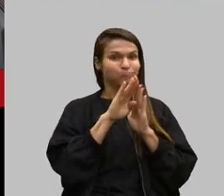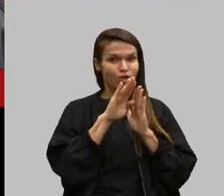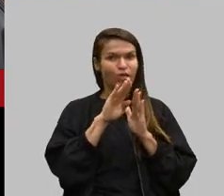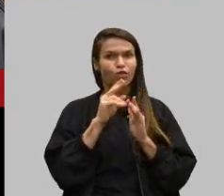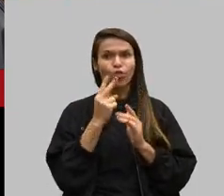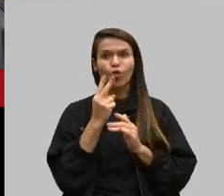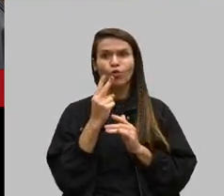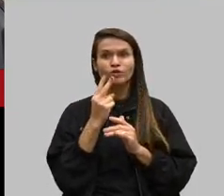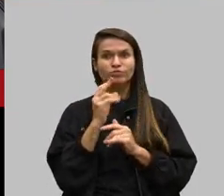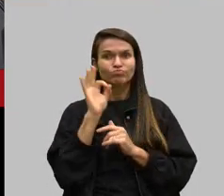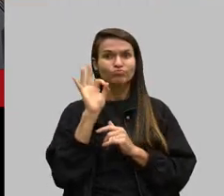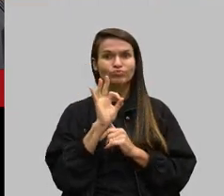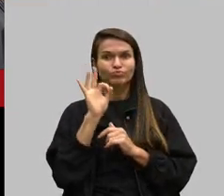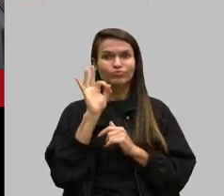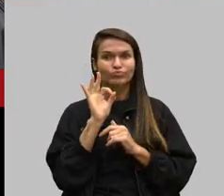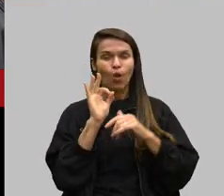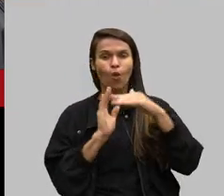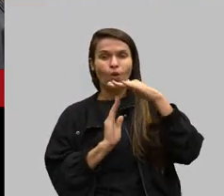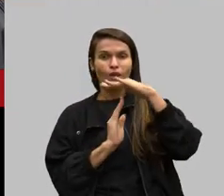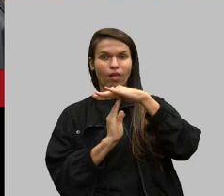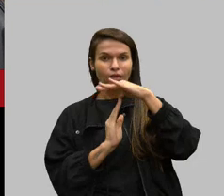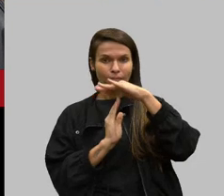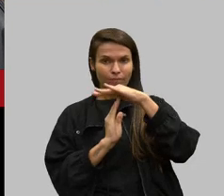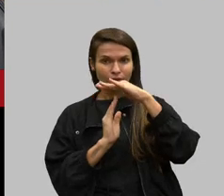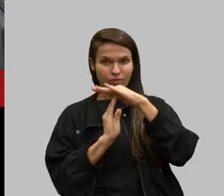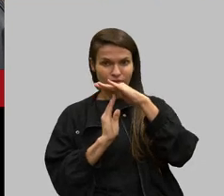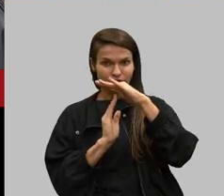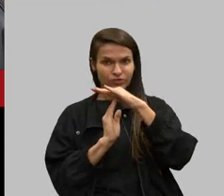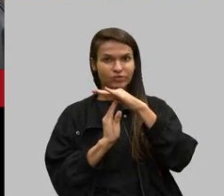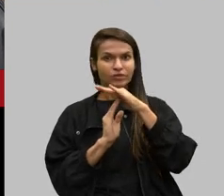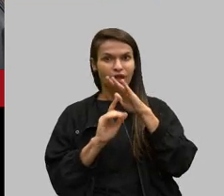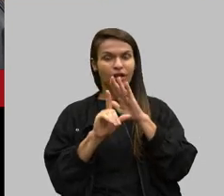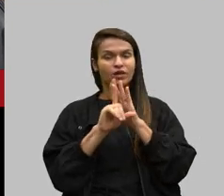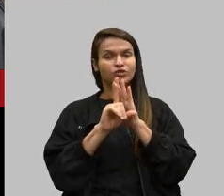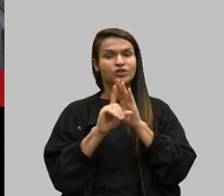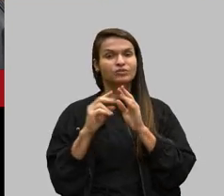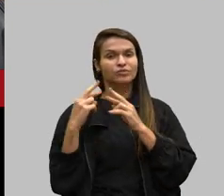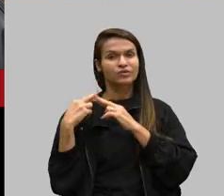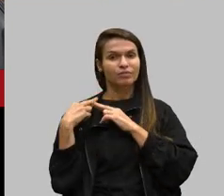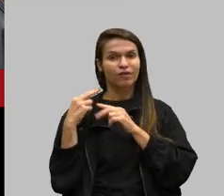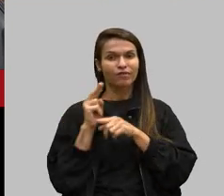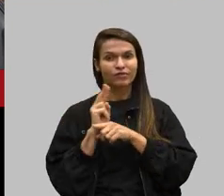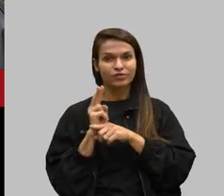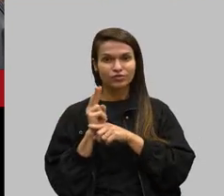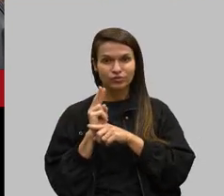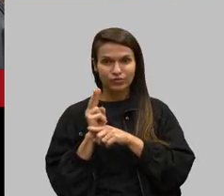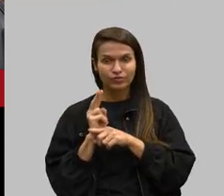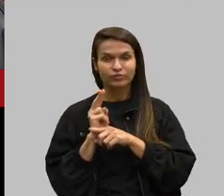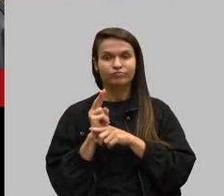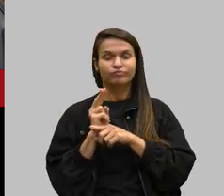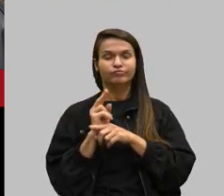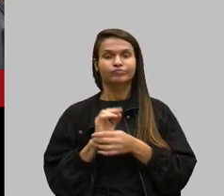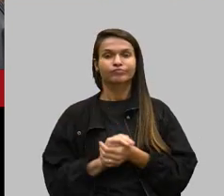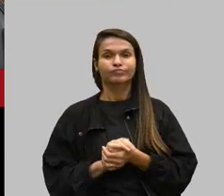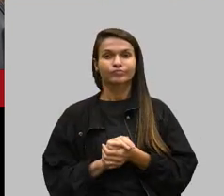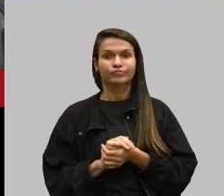percentuais o limite da lei de responsabilidade FC com questão de pessoal o que inclusive